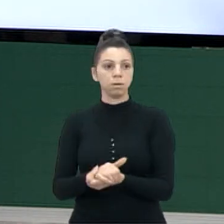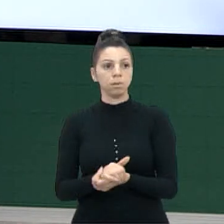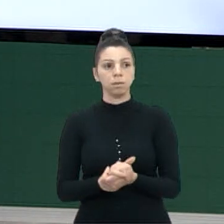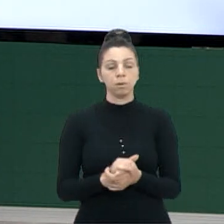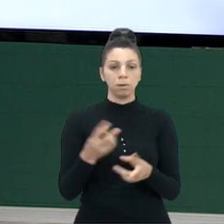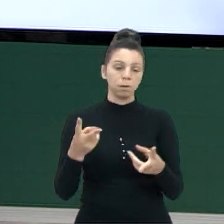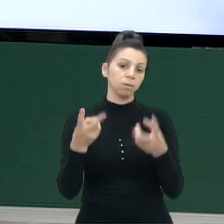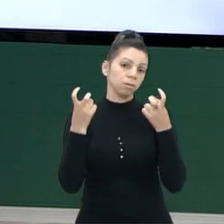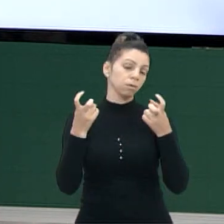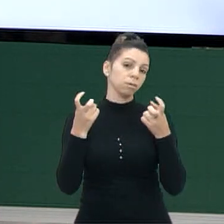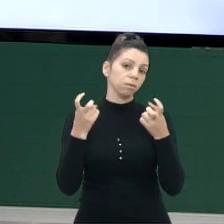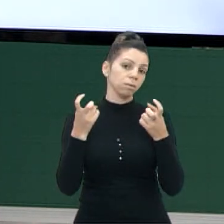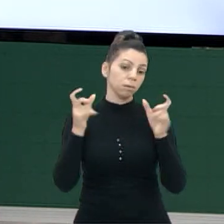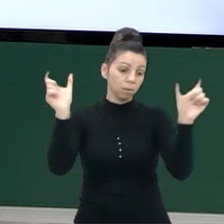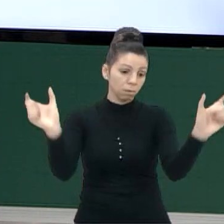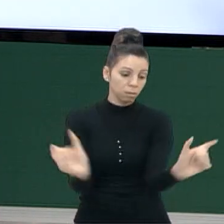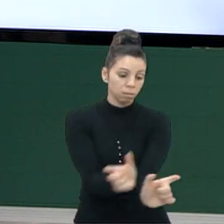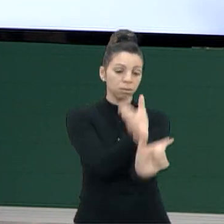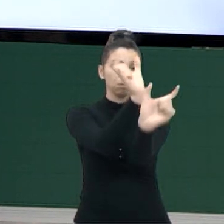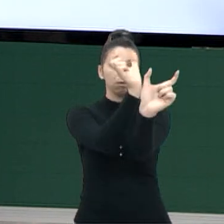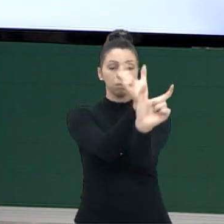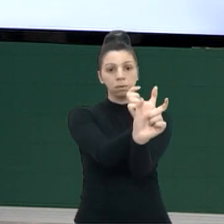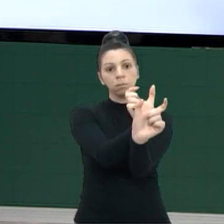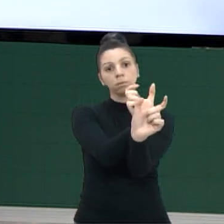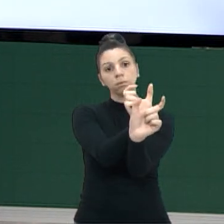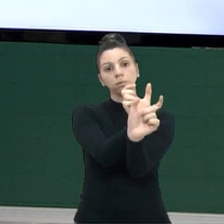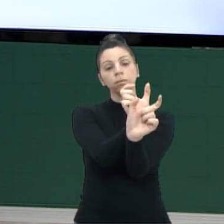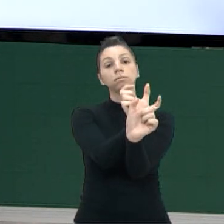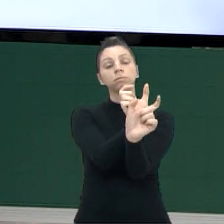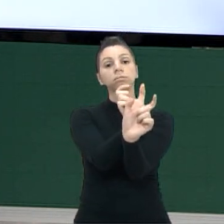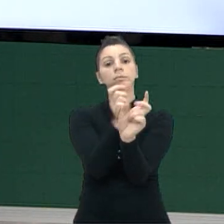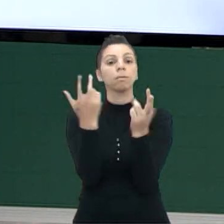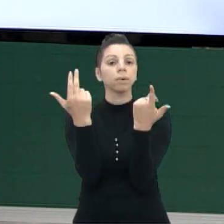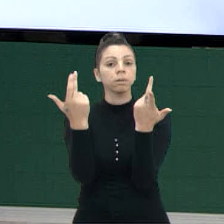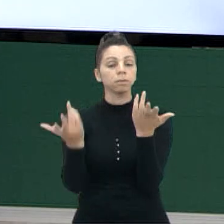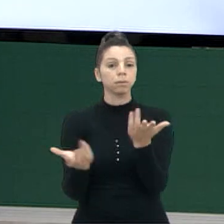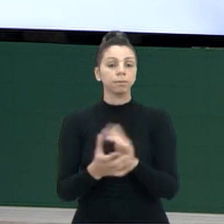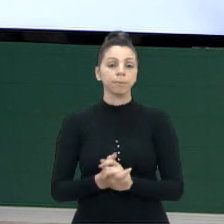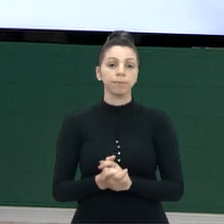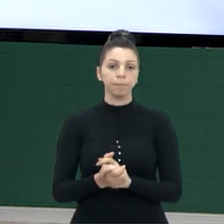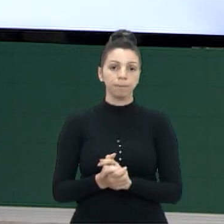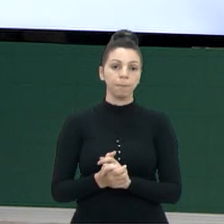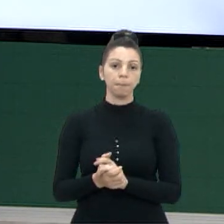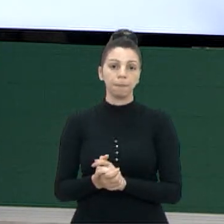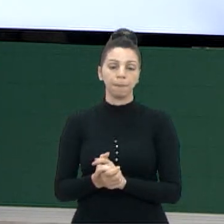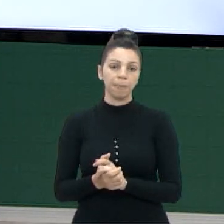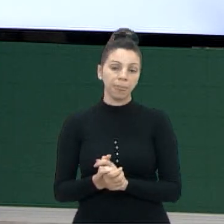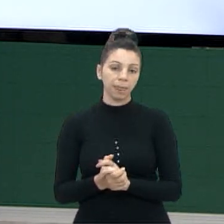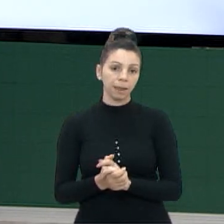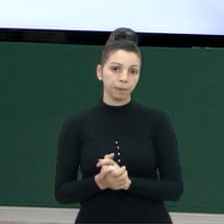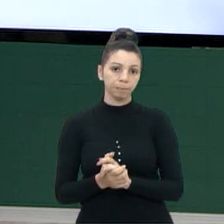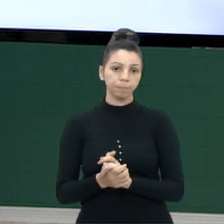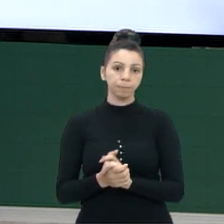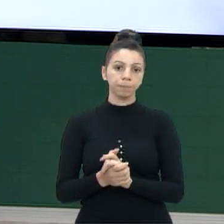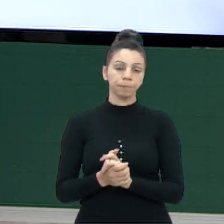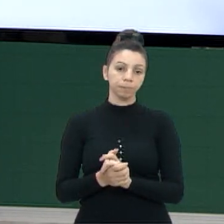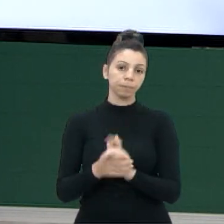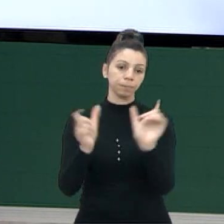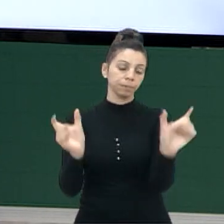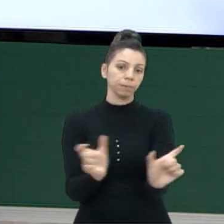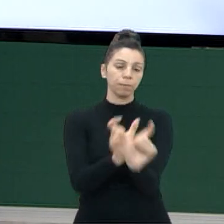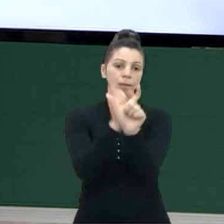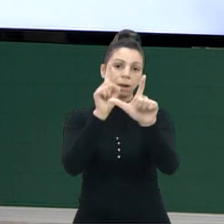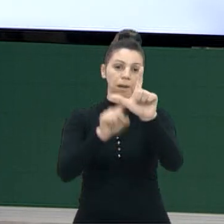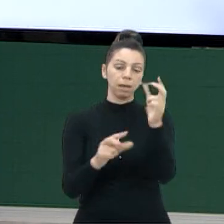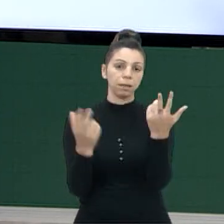esses polinômios possuem termos ou monômios semelhantes. Sabendo que esses termos semelhantes podem ser